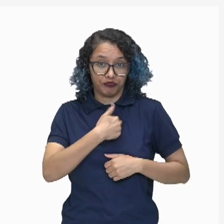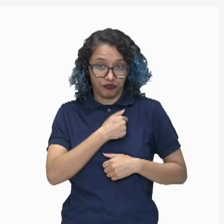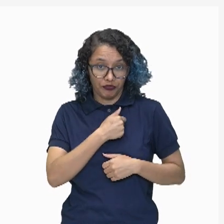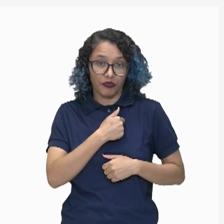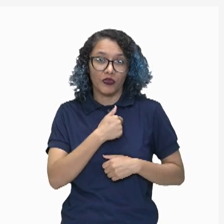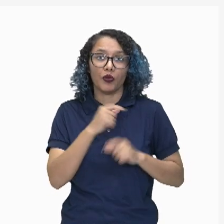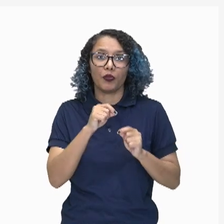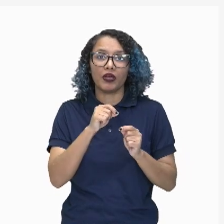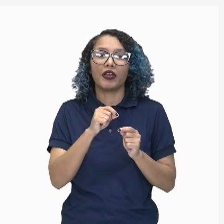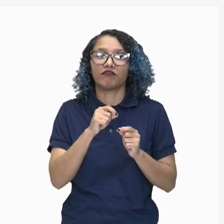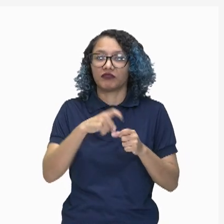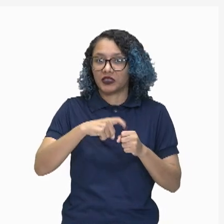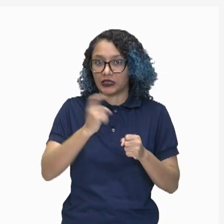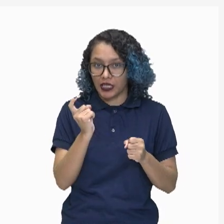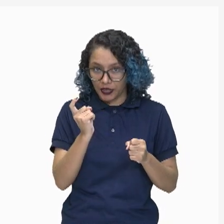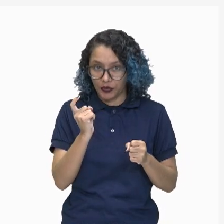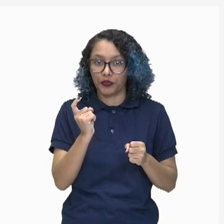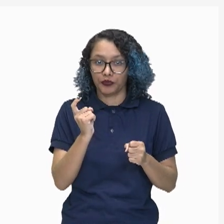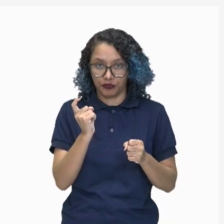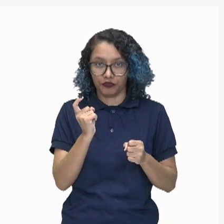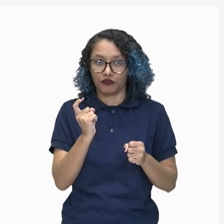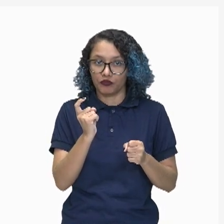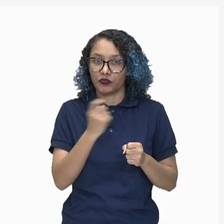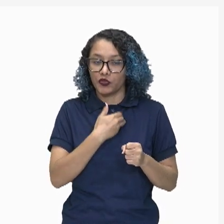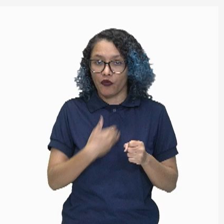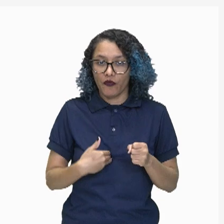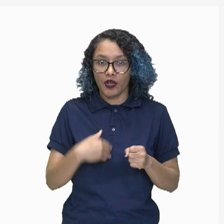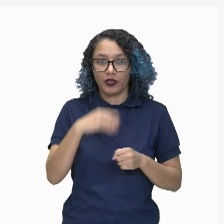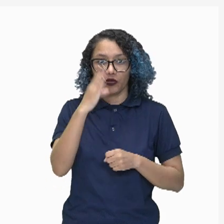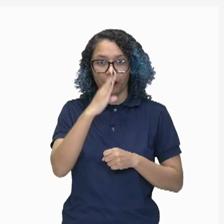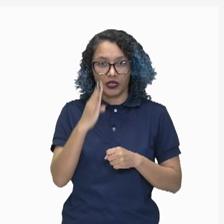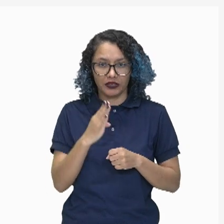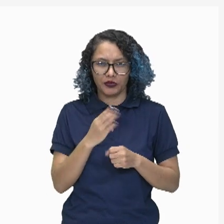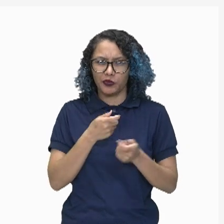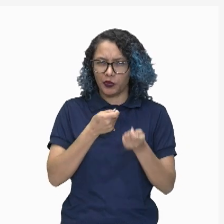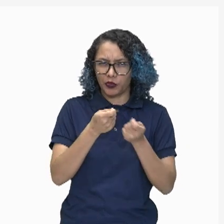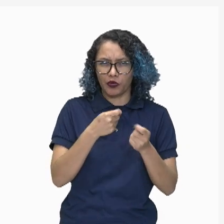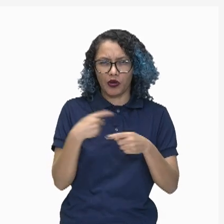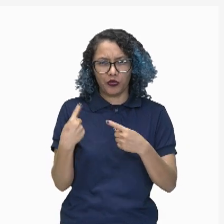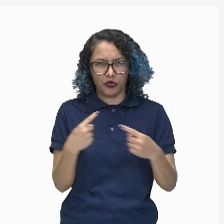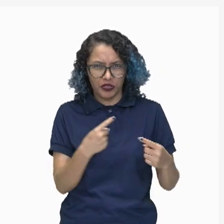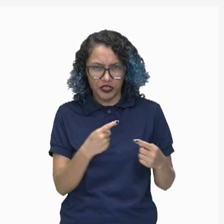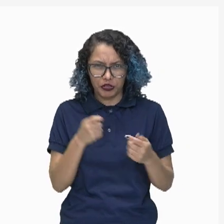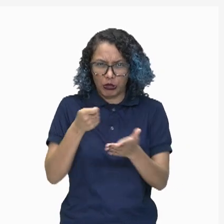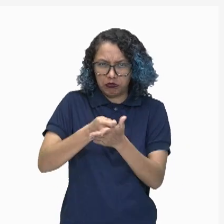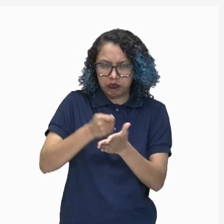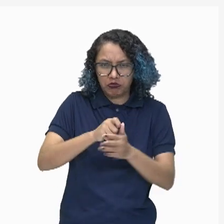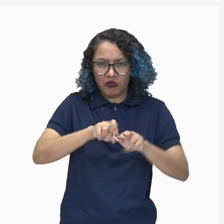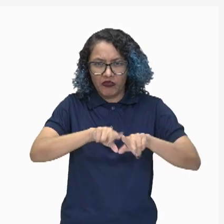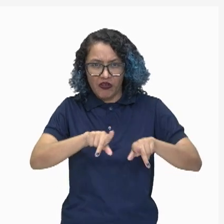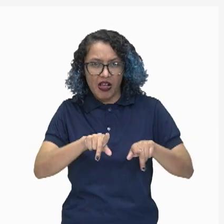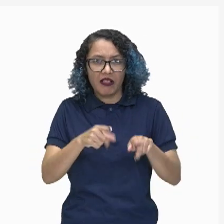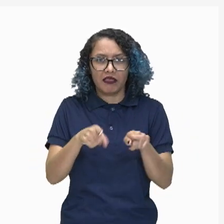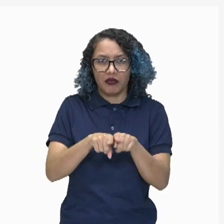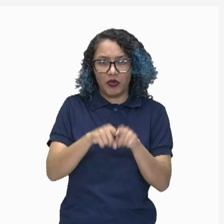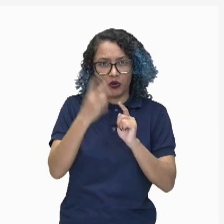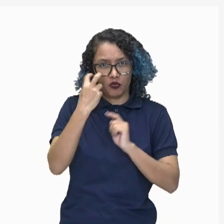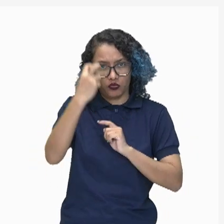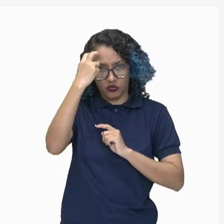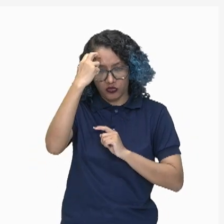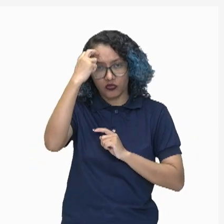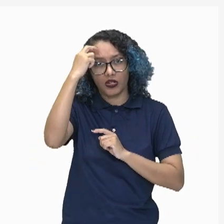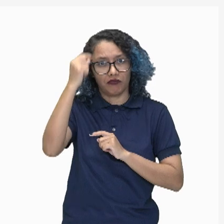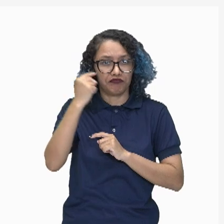aí um governo bastante polêmico, né? Autoritário, controlava a política e a cultura do país. Por um tempo,